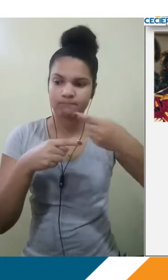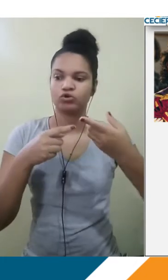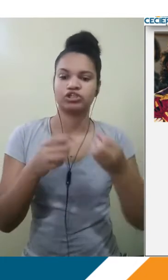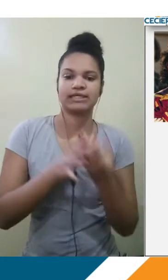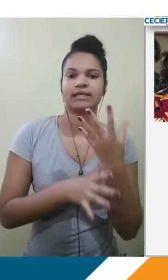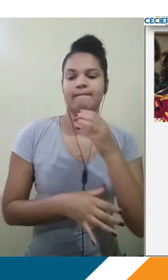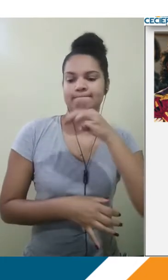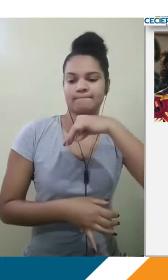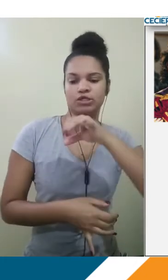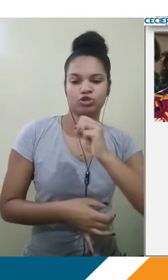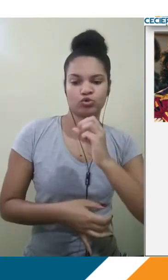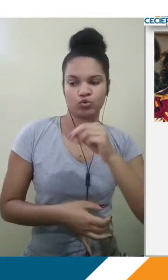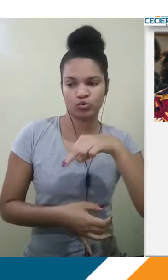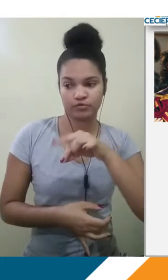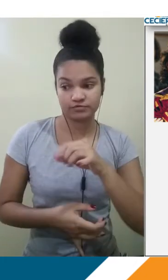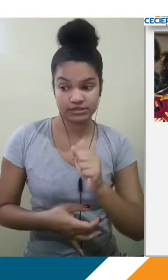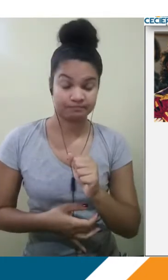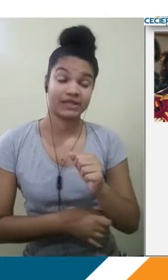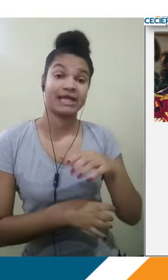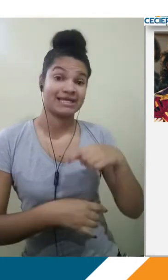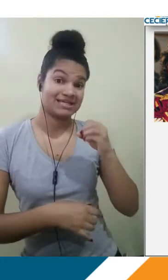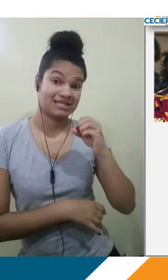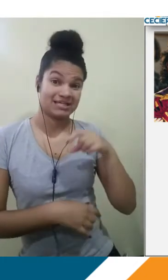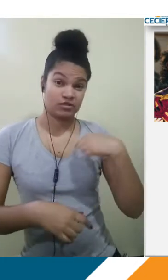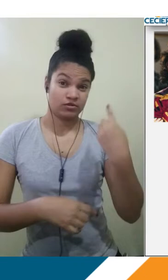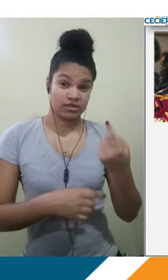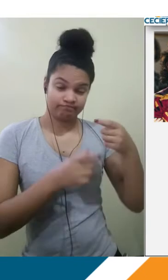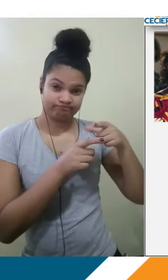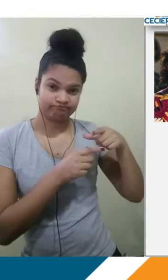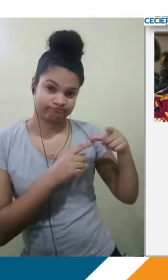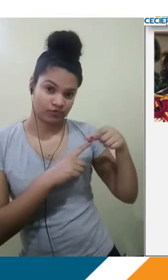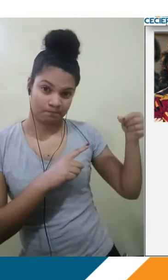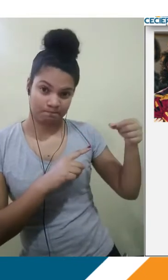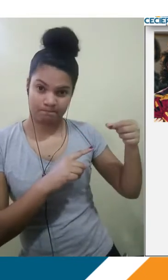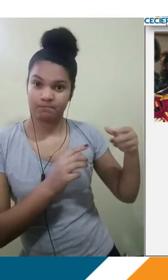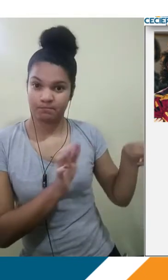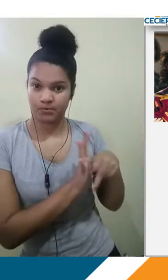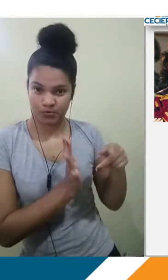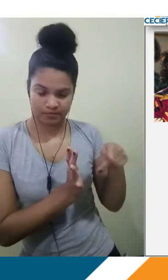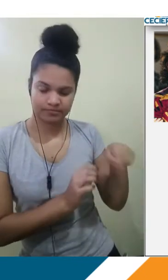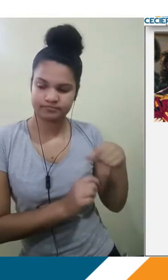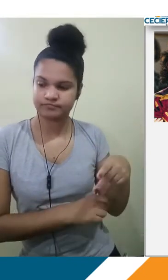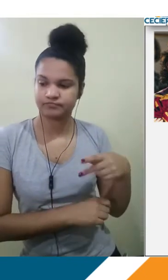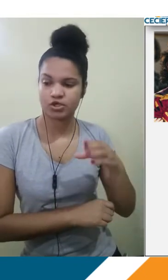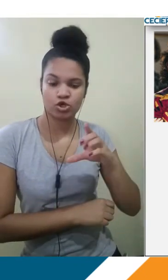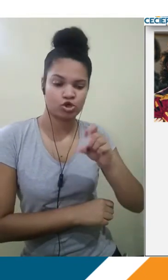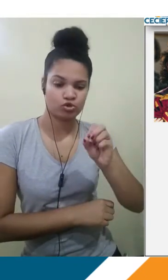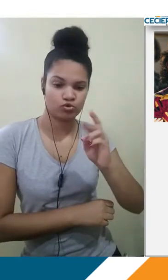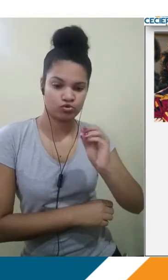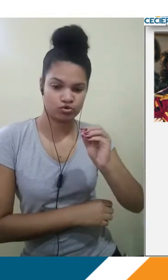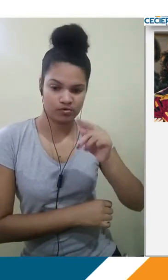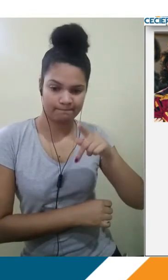No caso dos cloroplastos, a história foi semelhante. A célula eucariótica ancestral teria fagocitado um